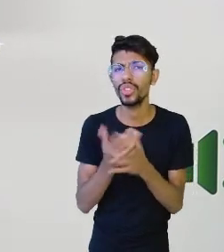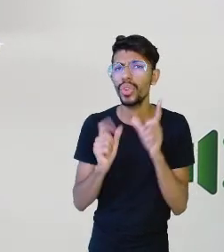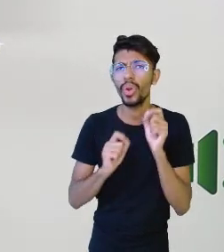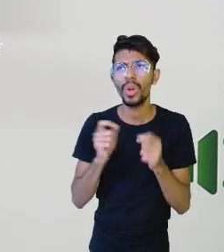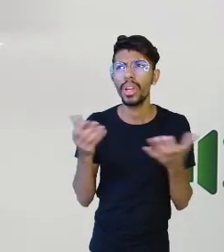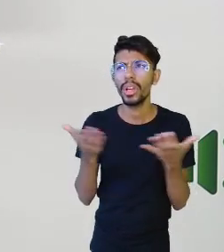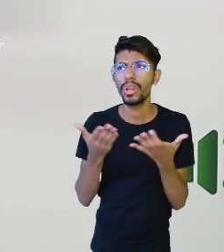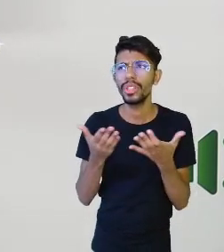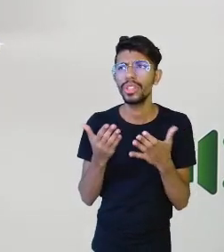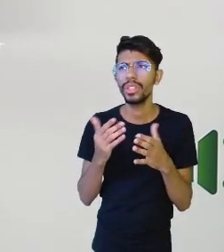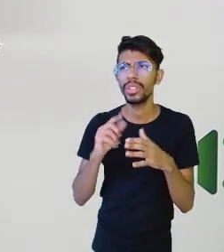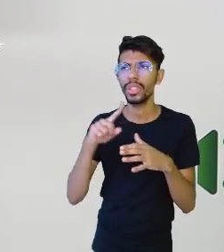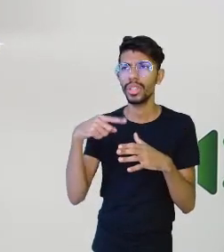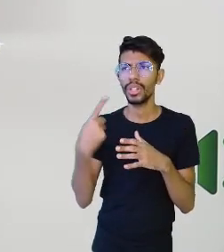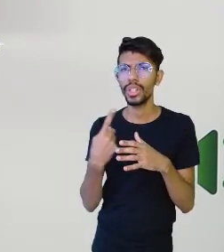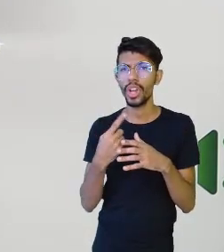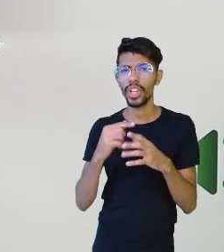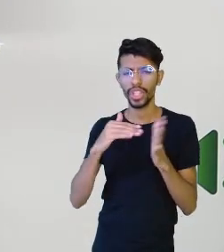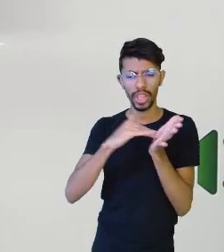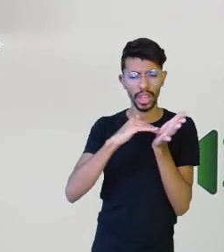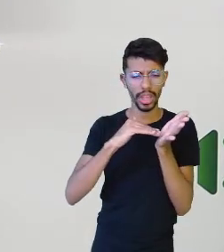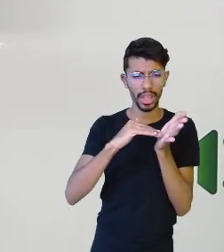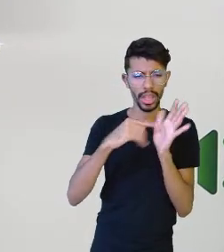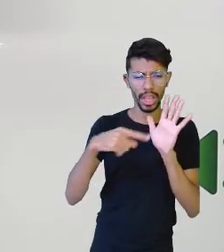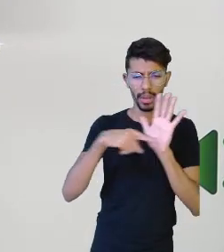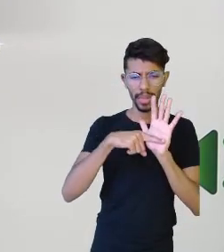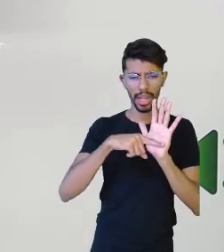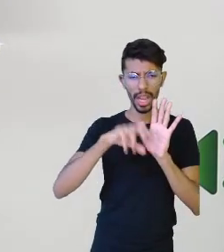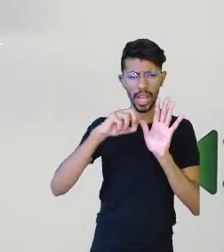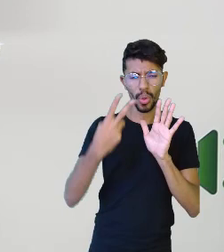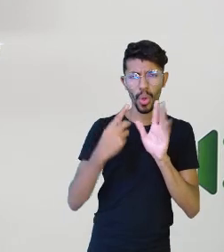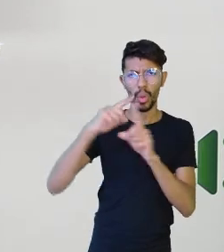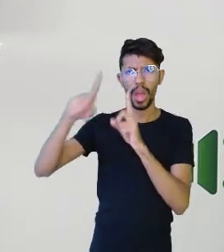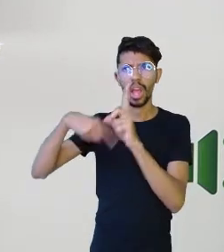tirou ou a gente adicionou?